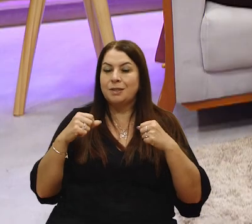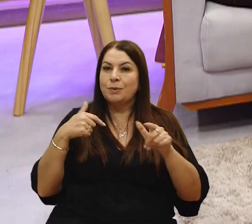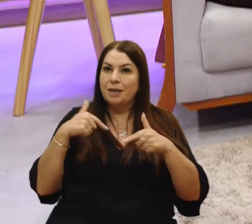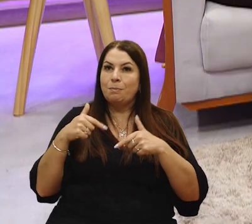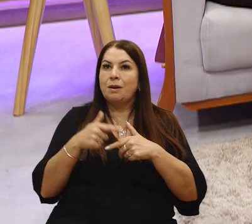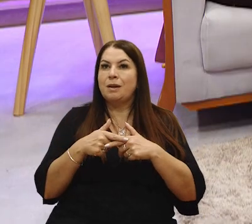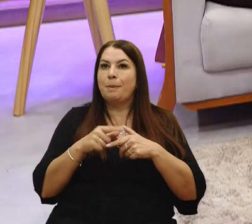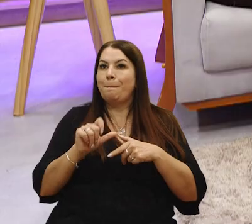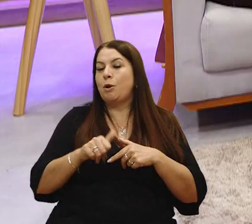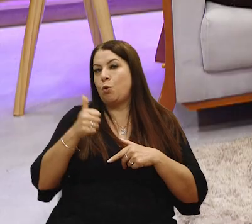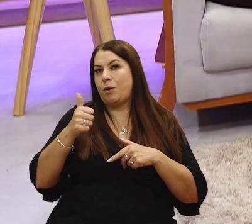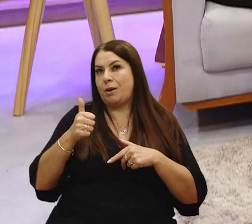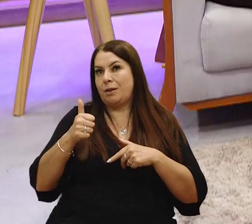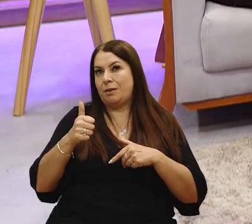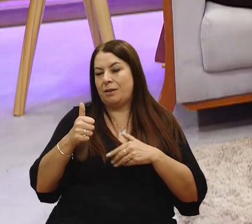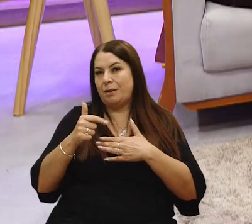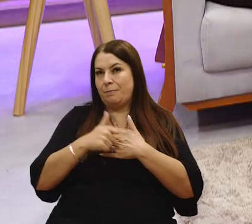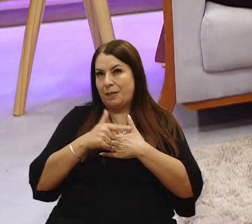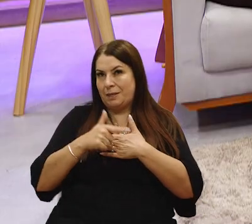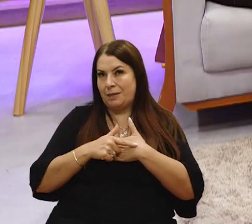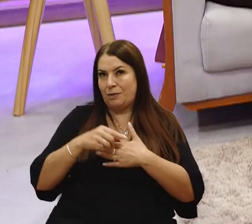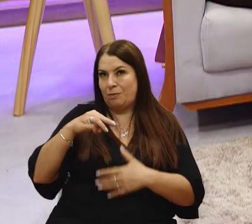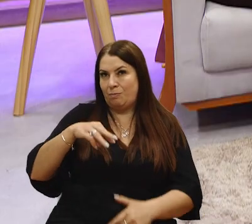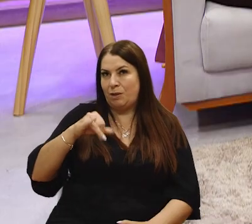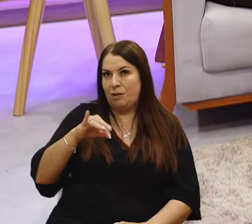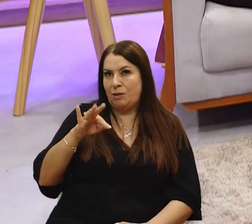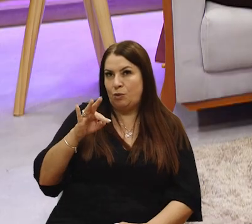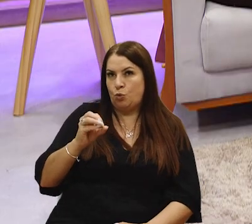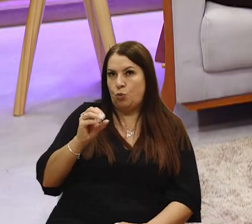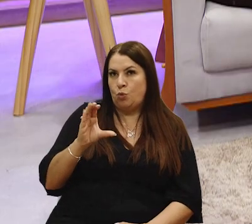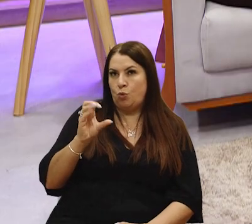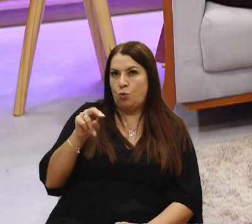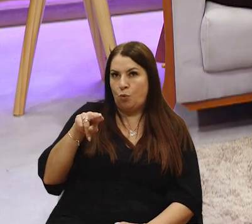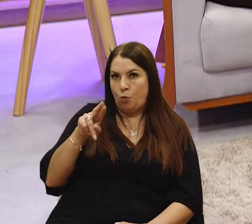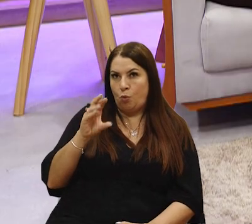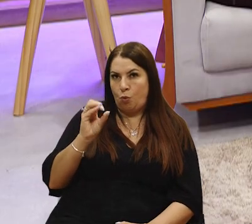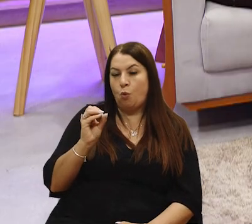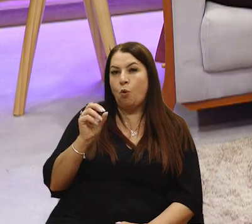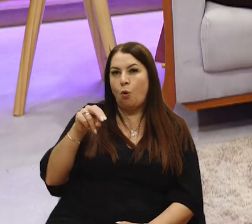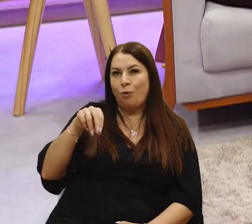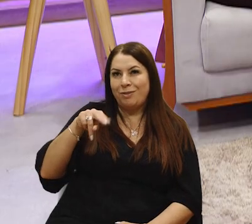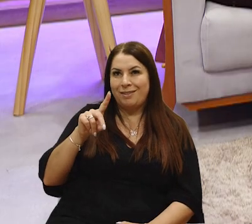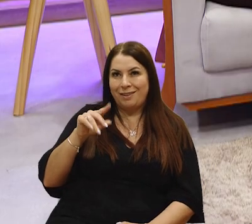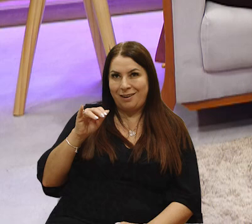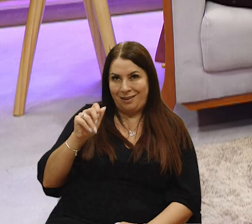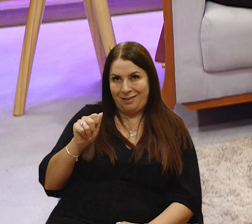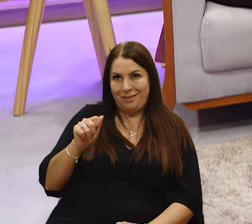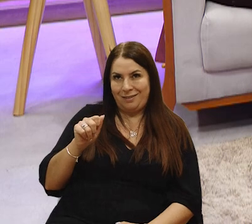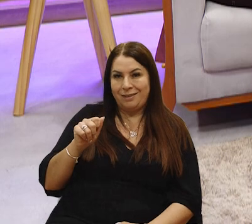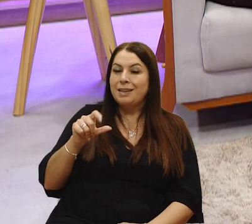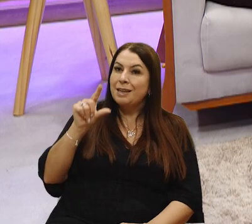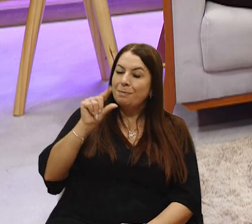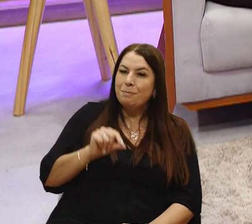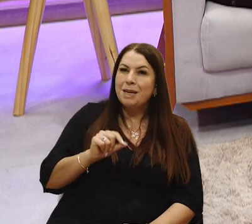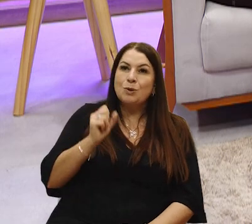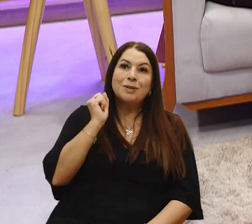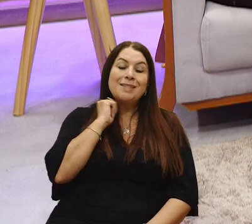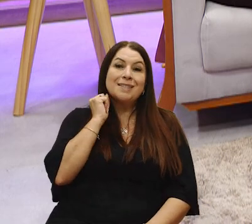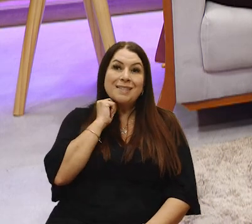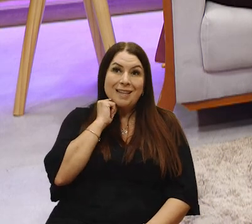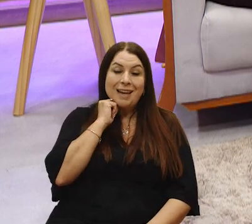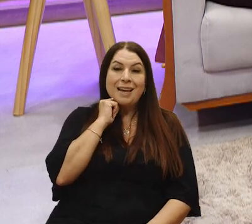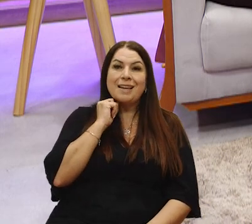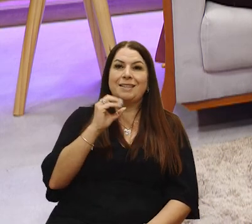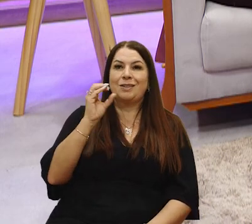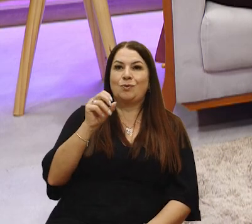porque uma das coisas que mais inflama é o estresse. E não só esse estresse oxidativo do corpo, a parte emocional, a parte